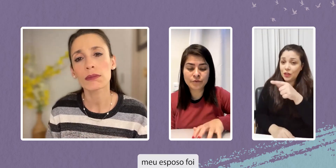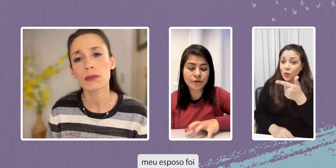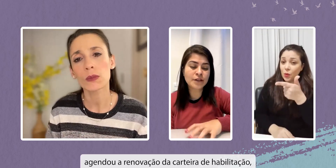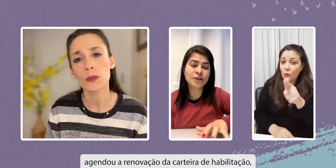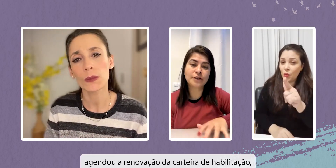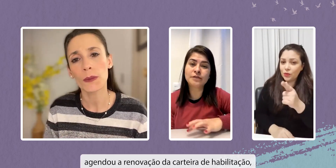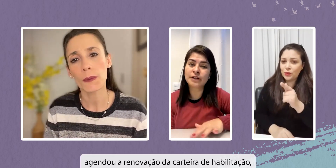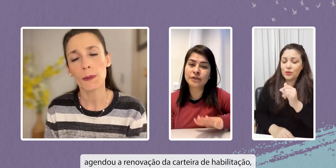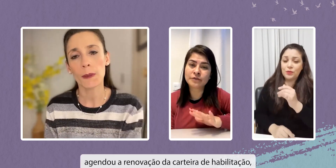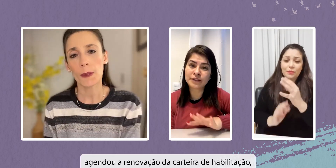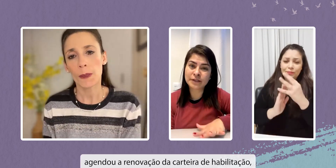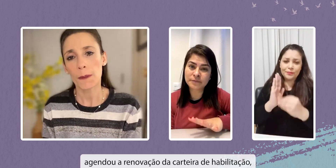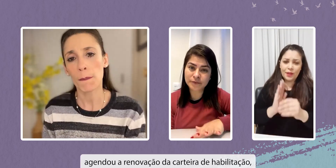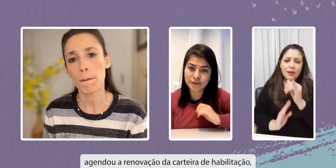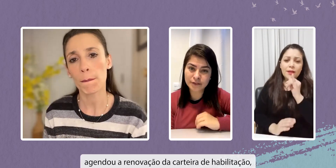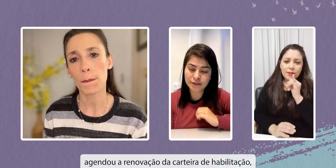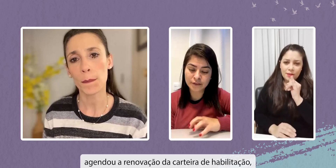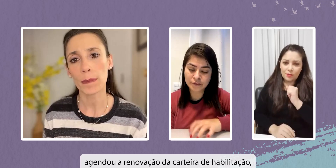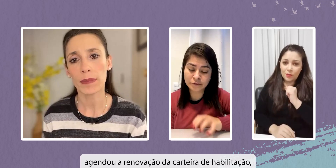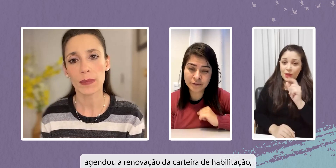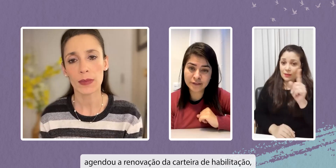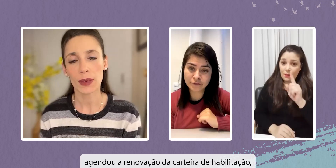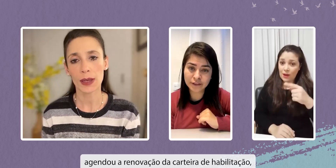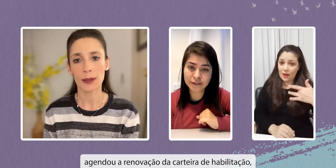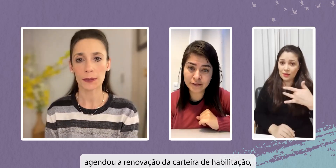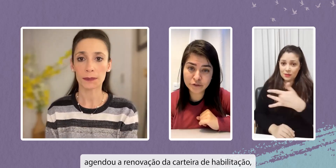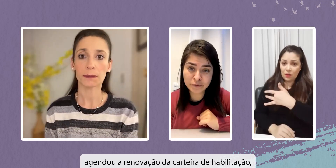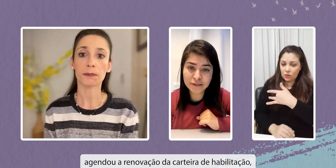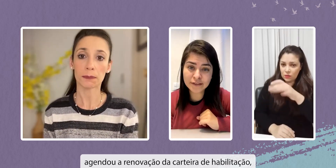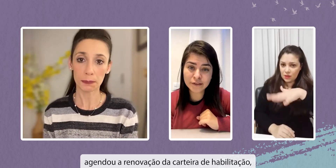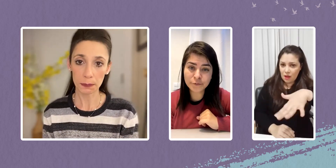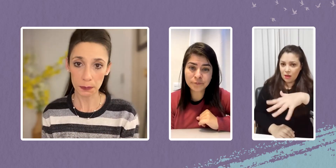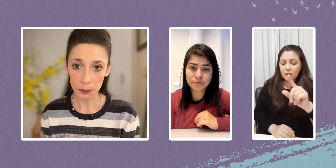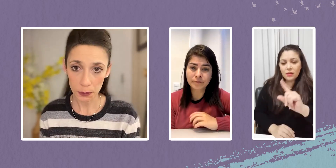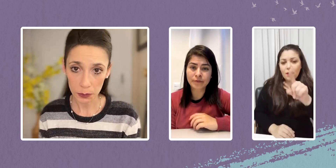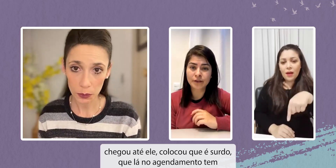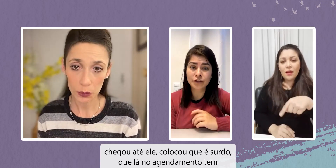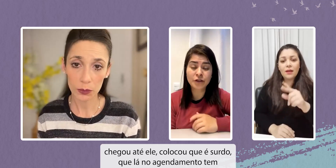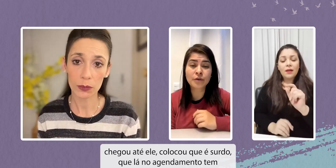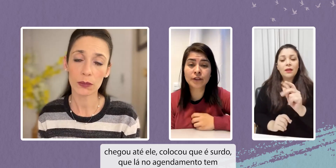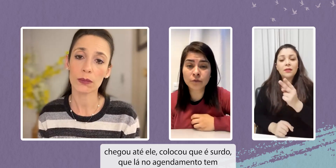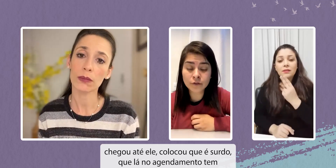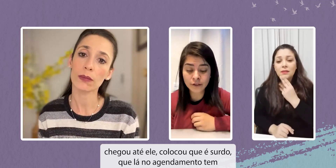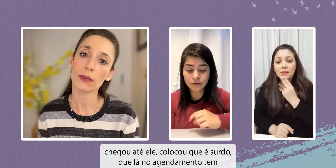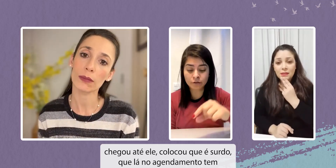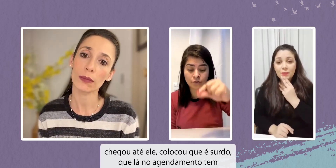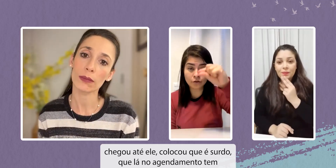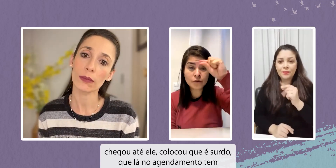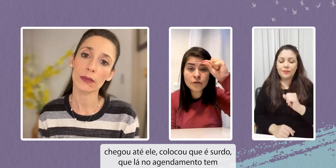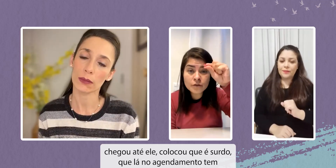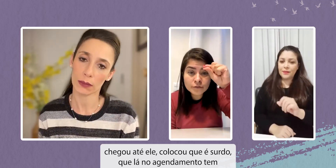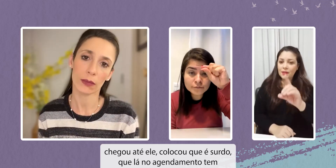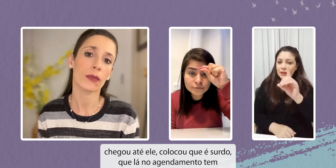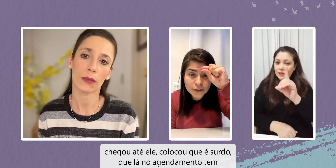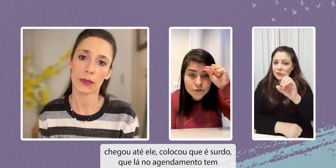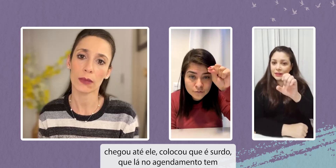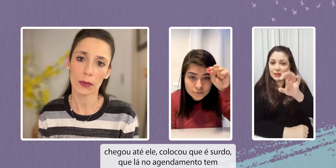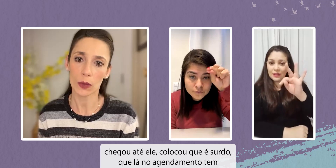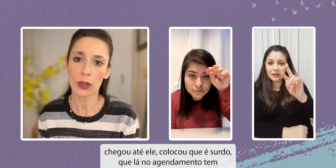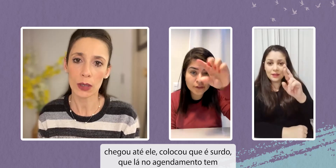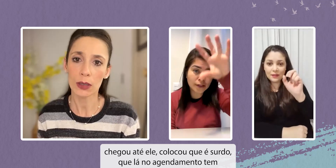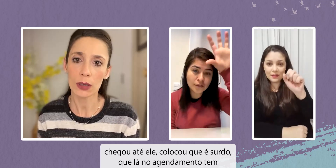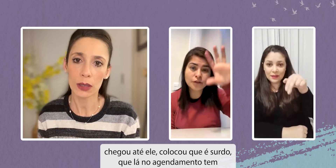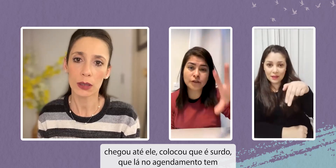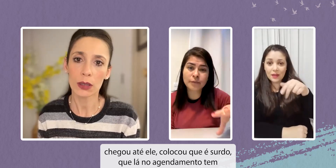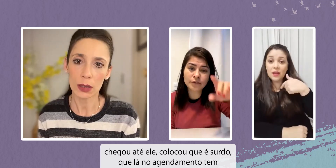esposo foi, agendou a renovação da carteira de habilitação. Chegou até ele colocou que é